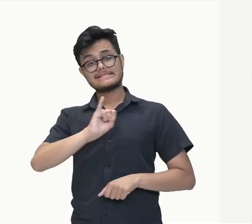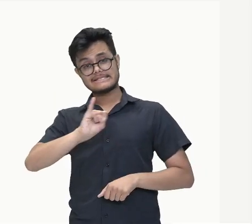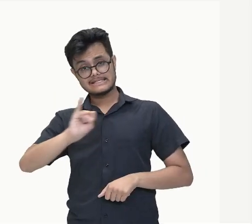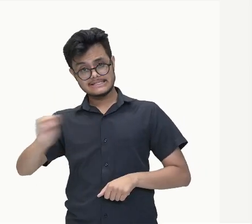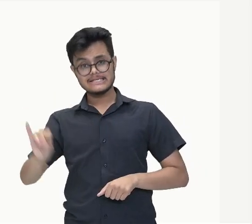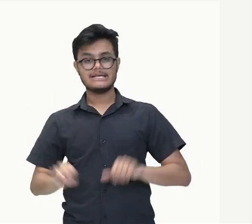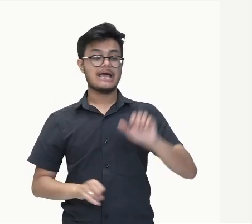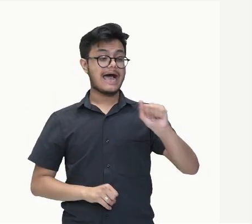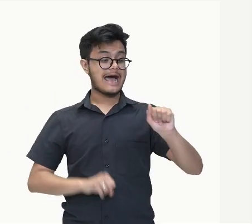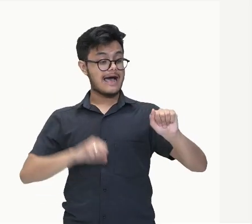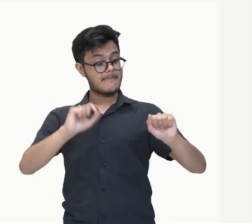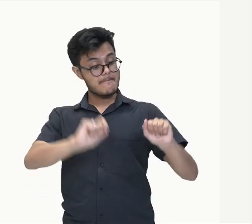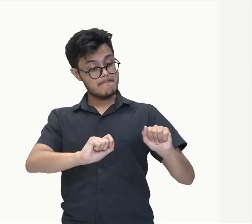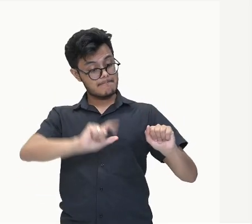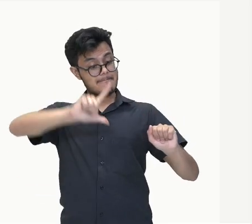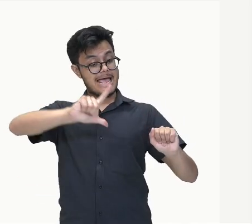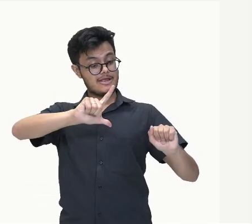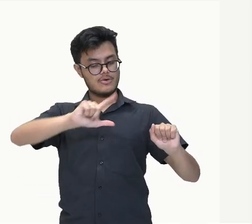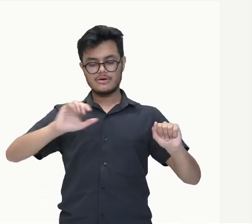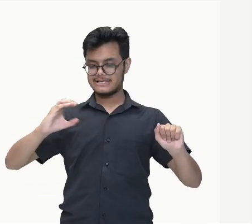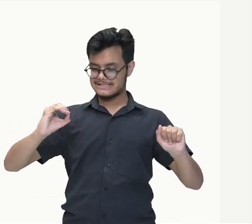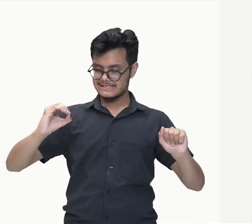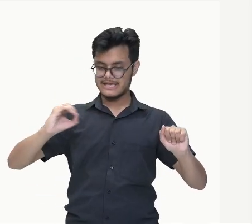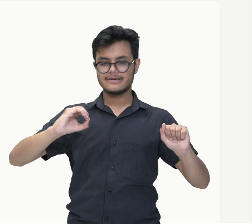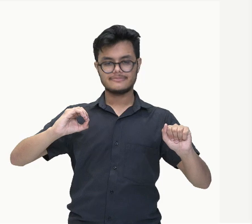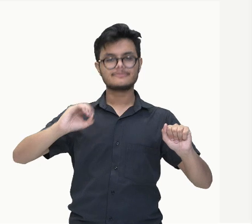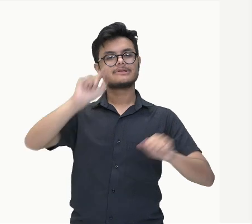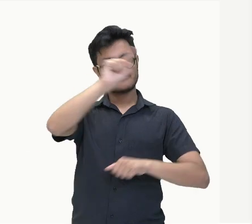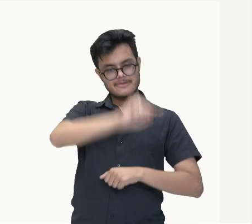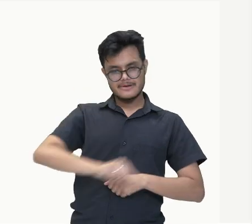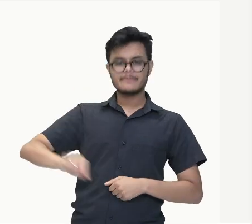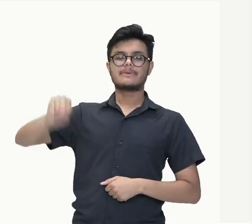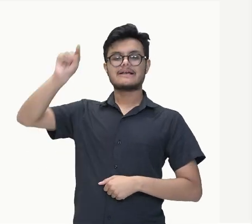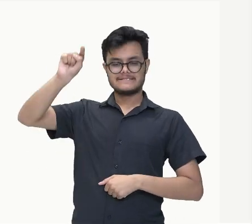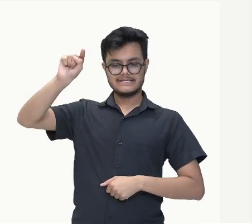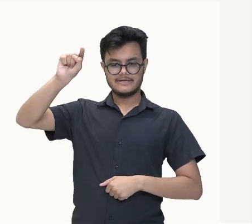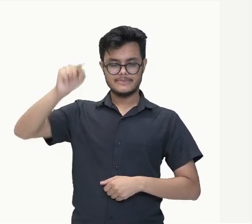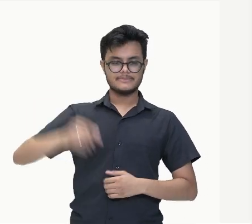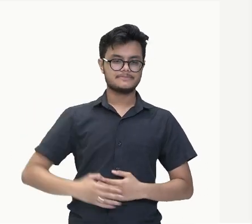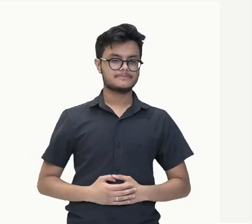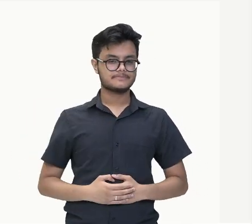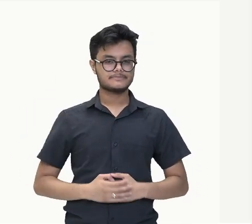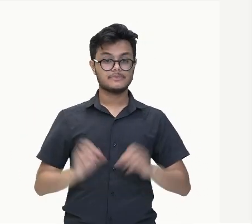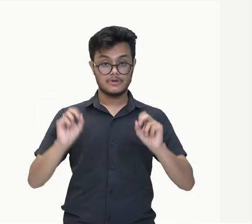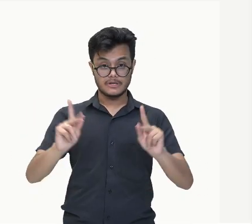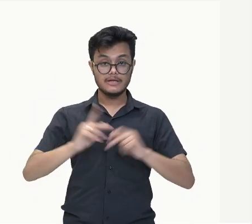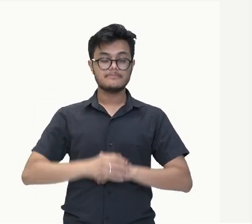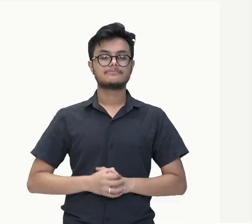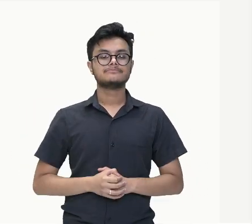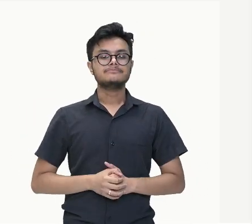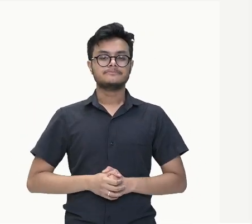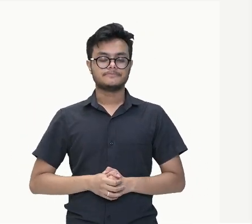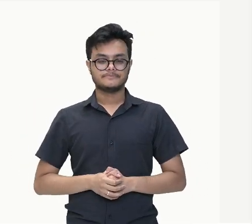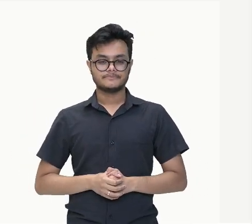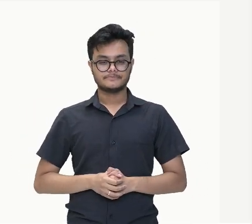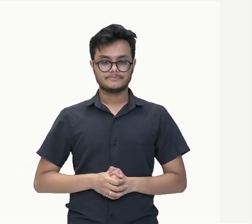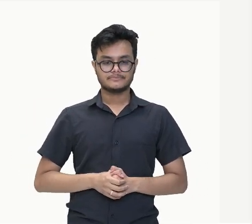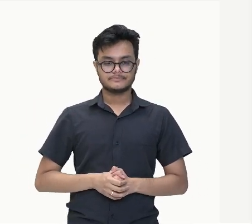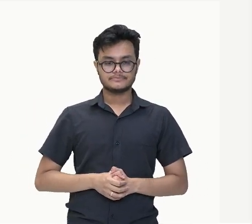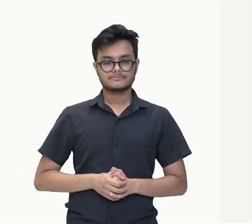Quando A for maior do que zero, concavidade voltada para cima. Beleza?